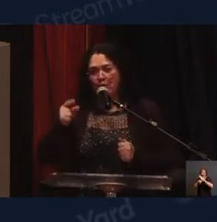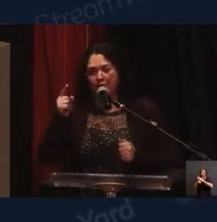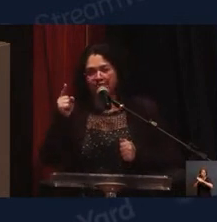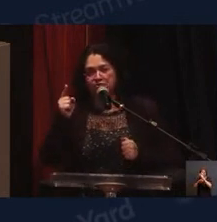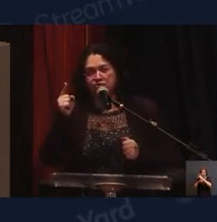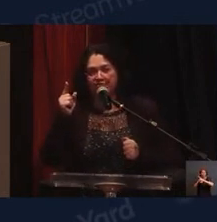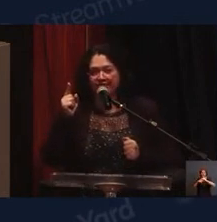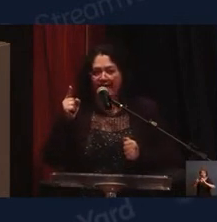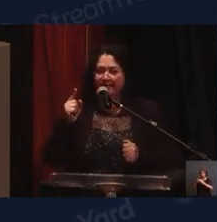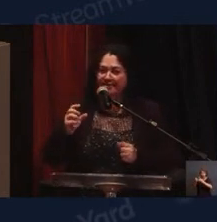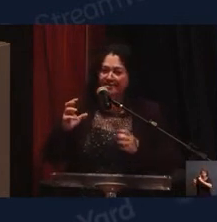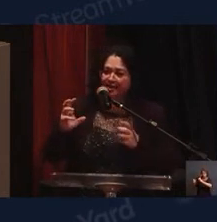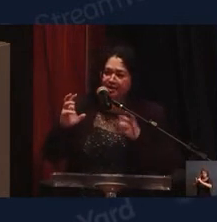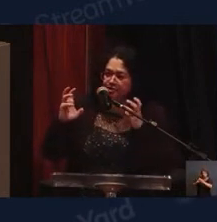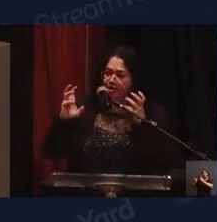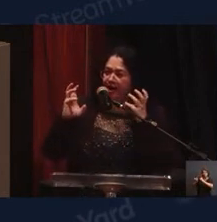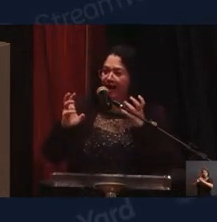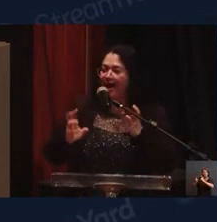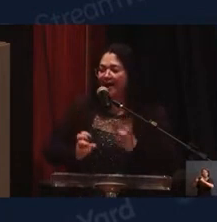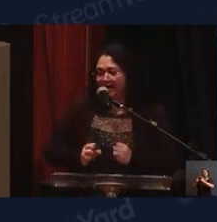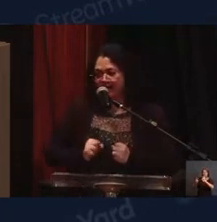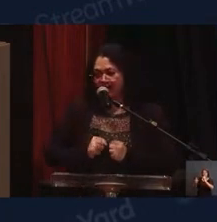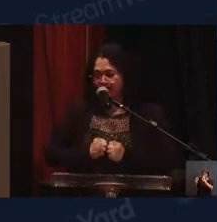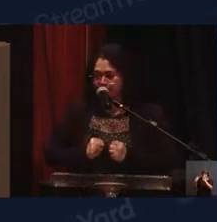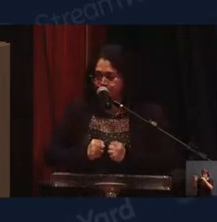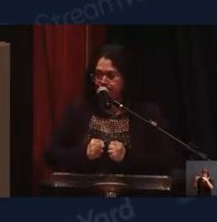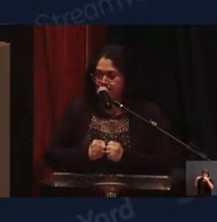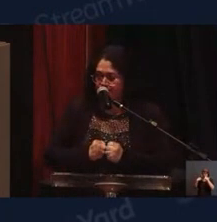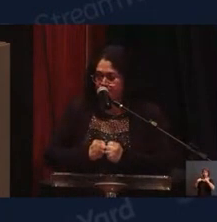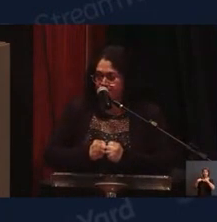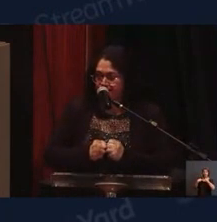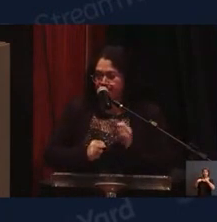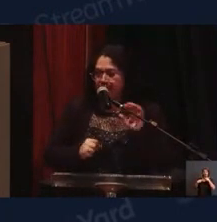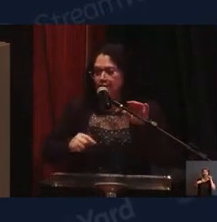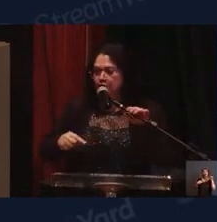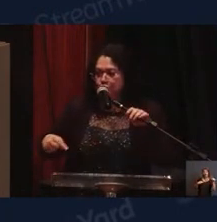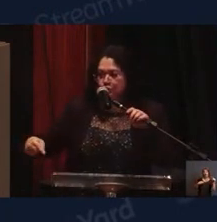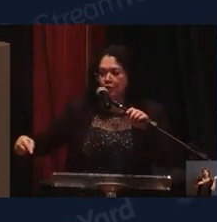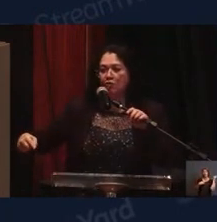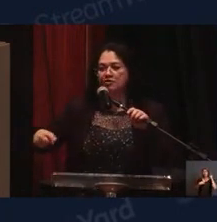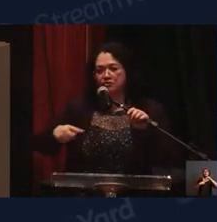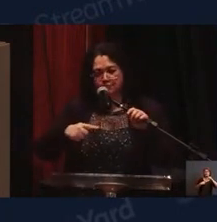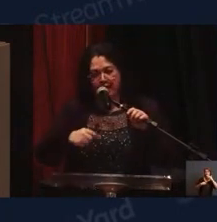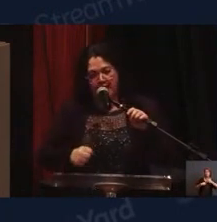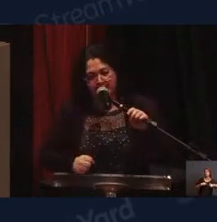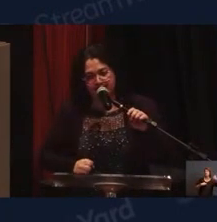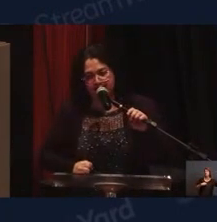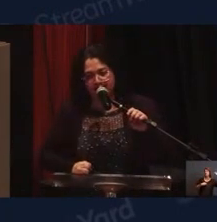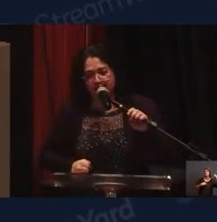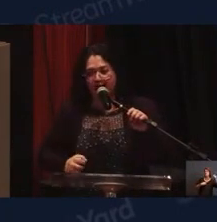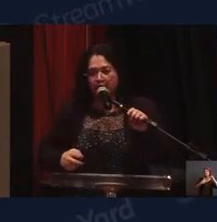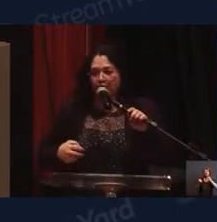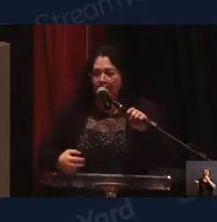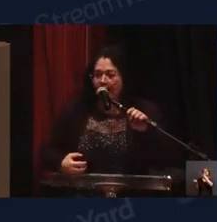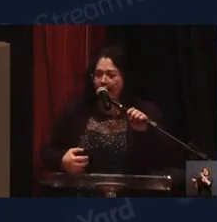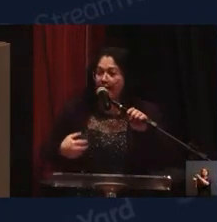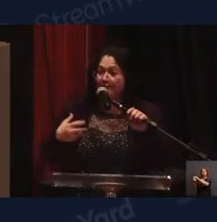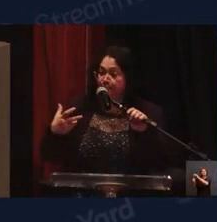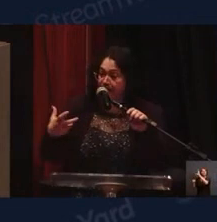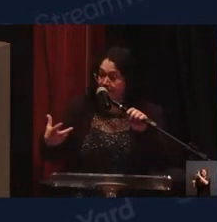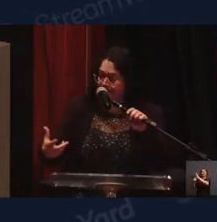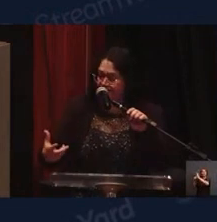o professor vai se enxergar ali naqueles resultados e, junto com os seus pares, vai